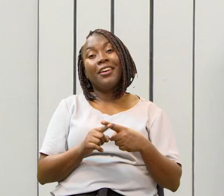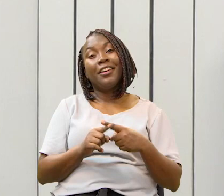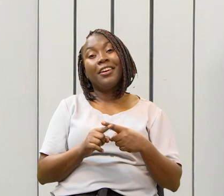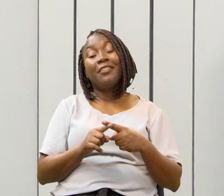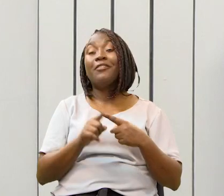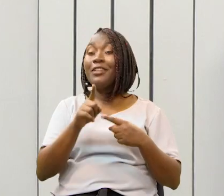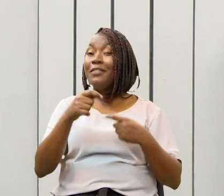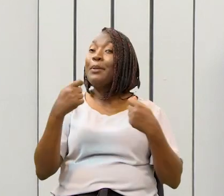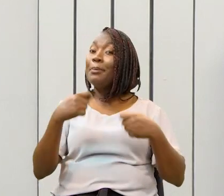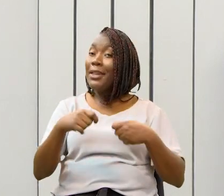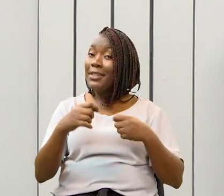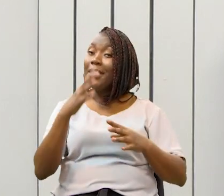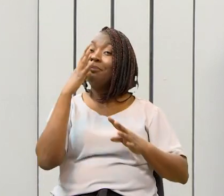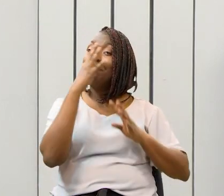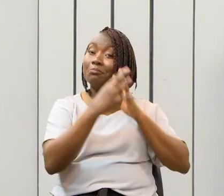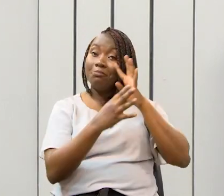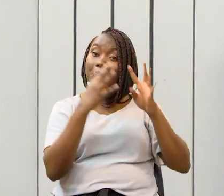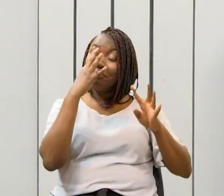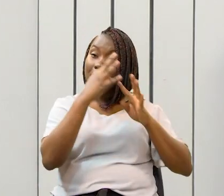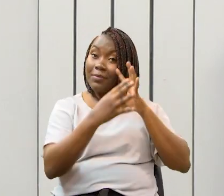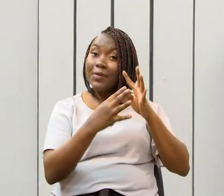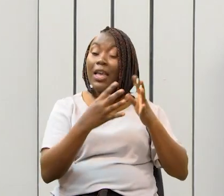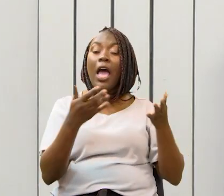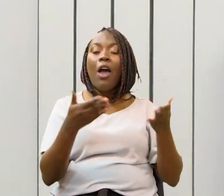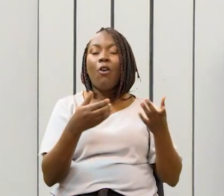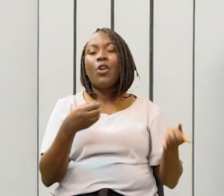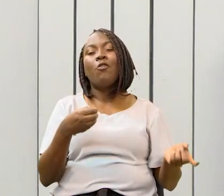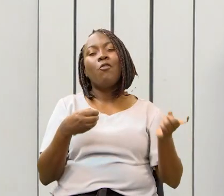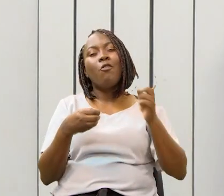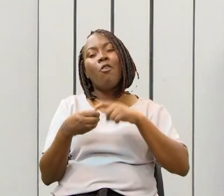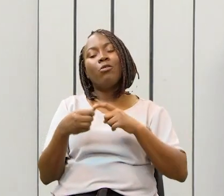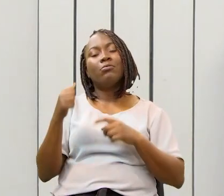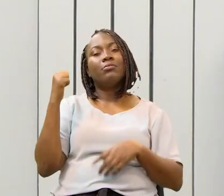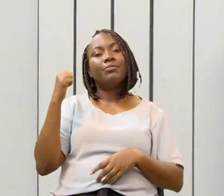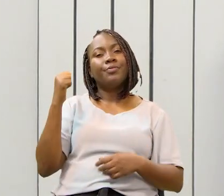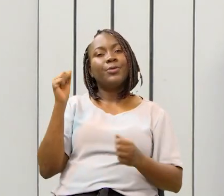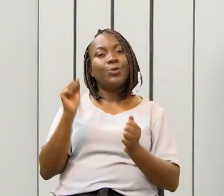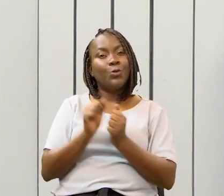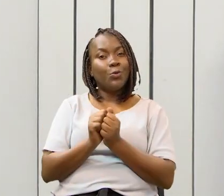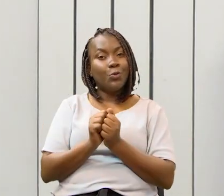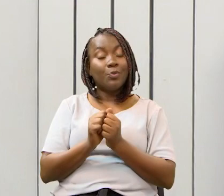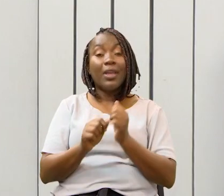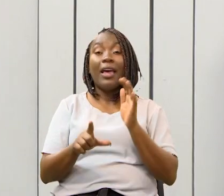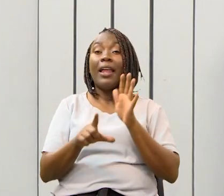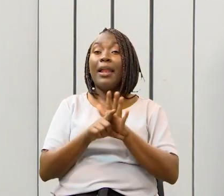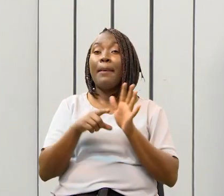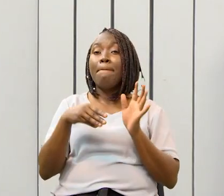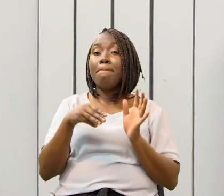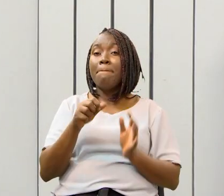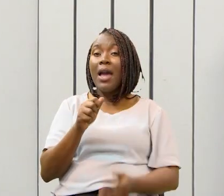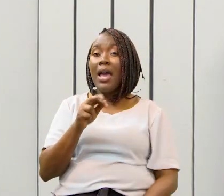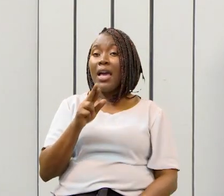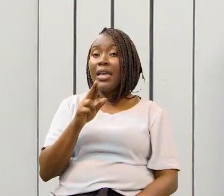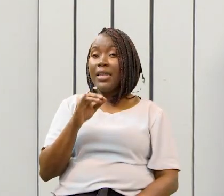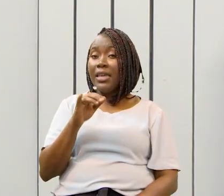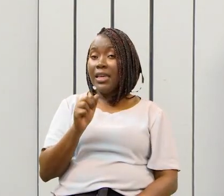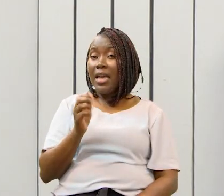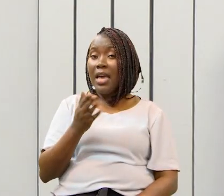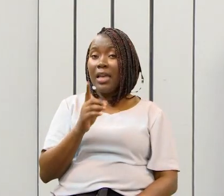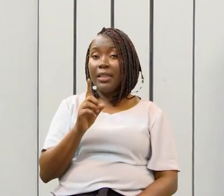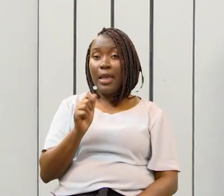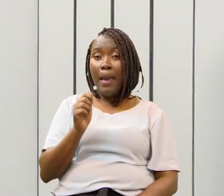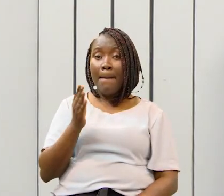precisar denunciar. E agora? Agora eu volto lá atrás contigo. Vamos para a Lei Maria da Penha. É uma